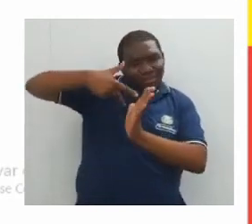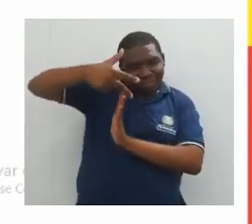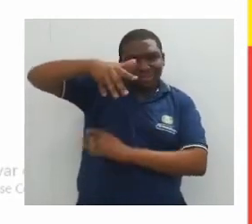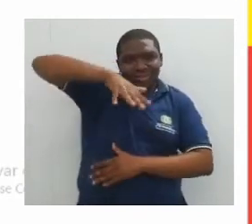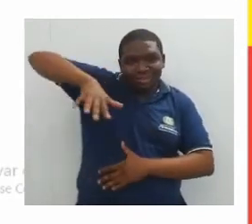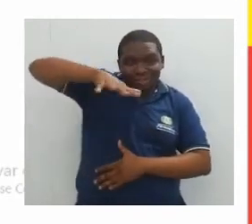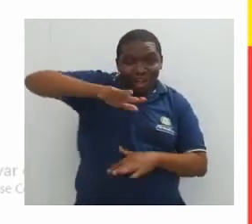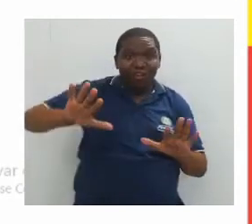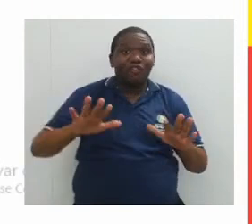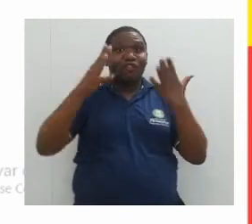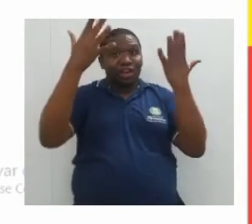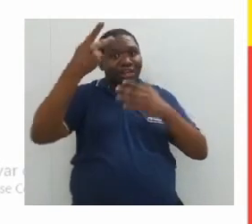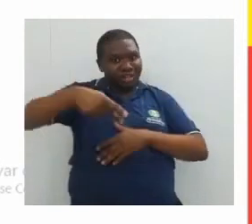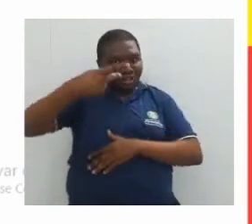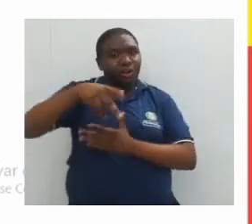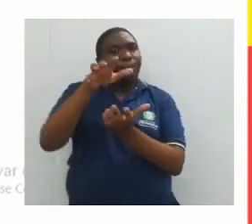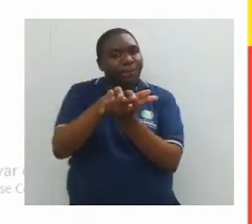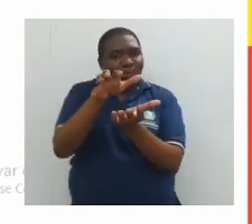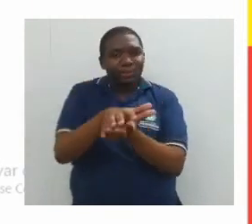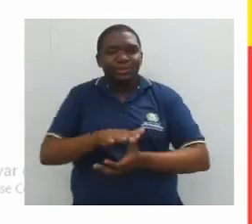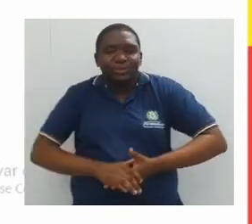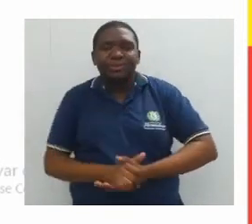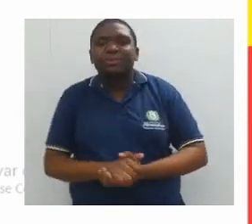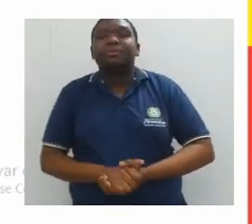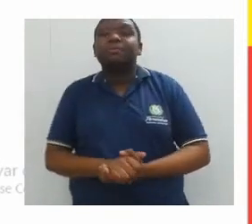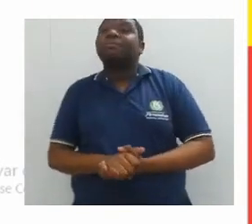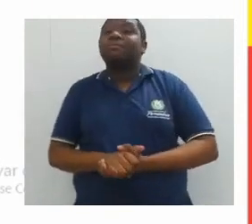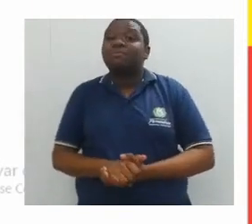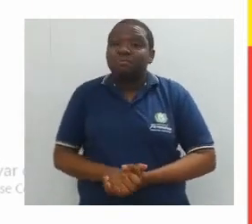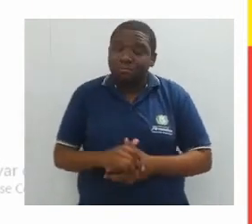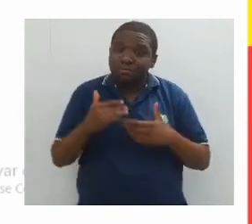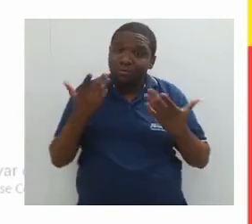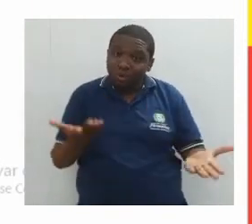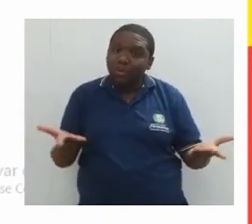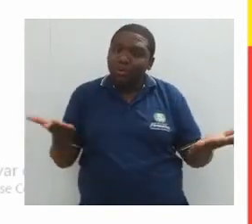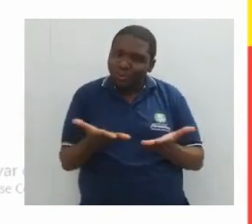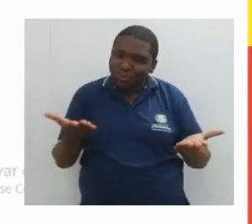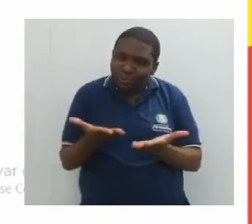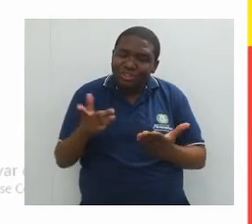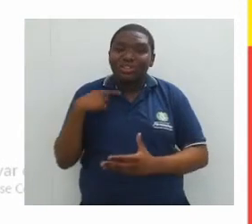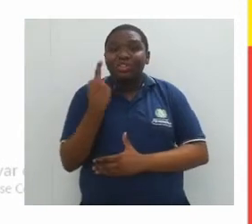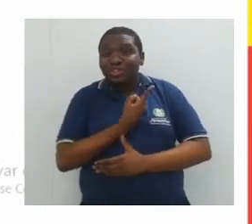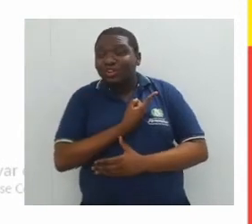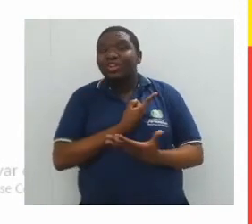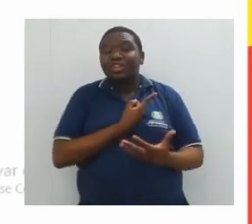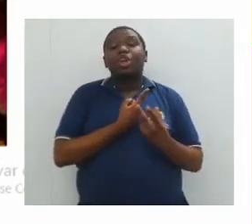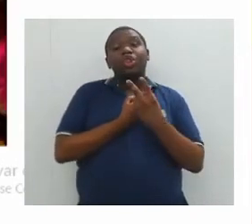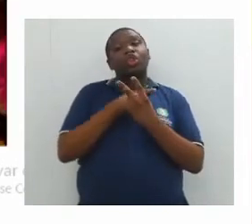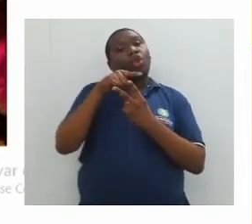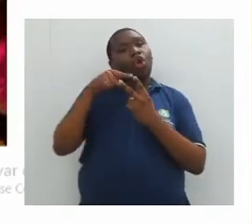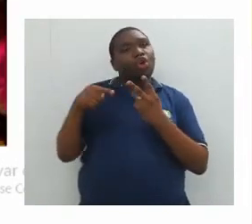ciclo festivo de Pernambuco. E aí, nessa primeira aula de hoje, a gente vai vivenciar